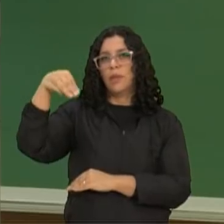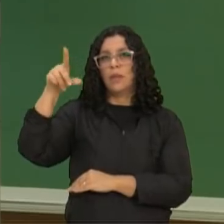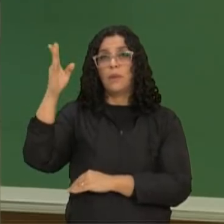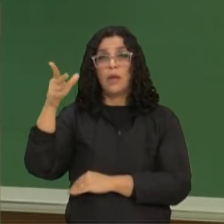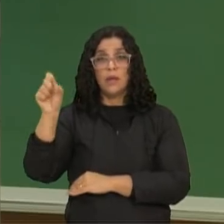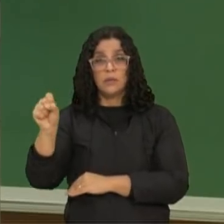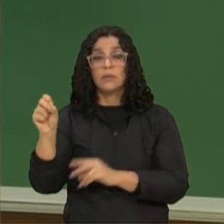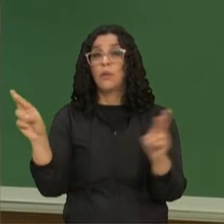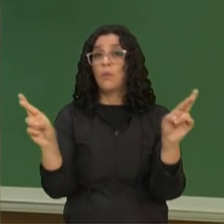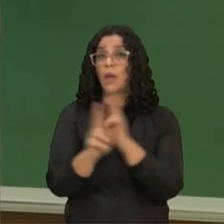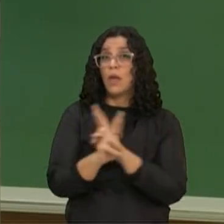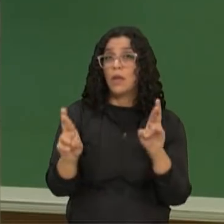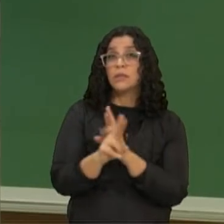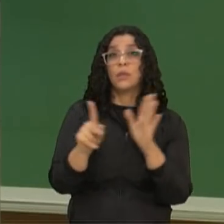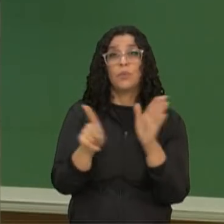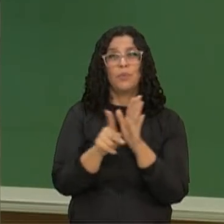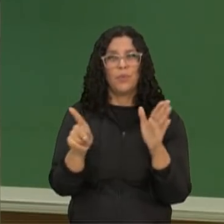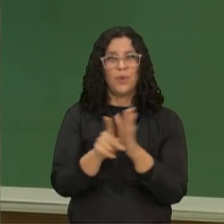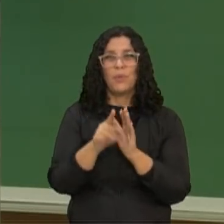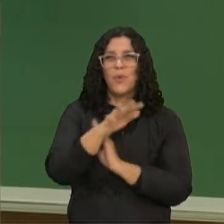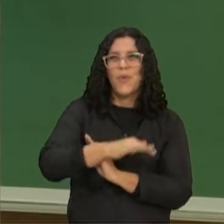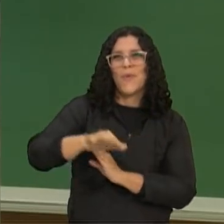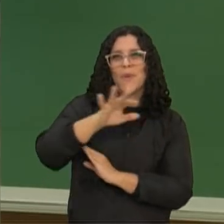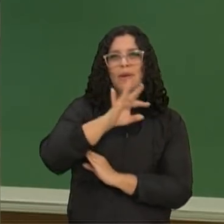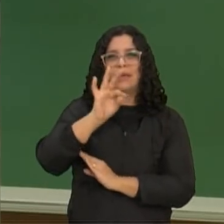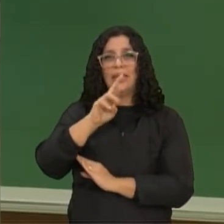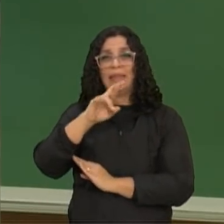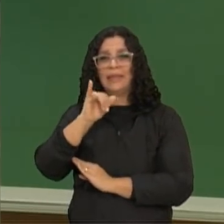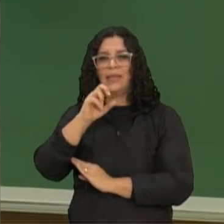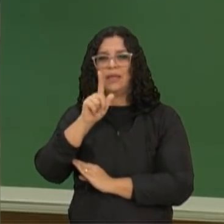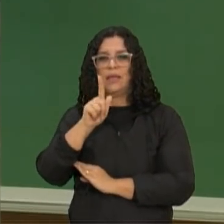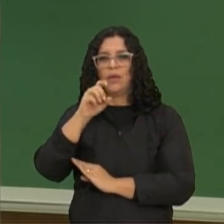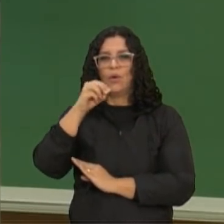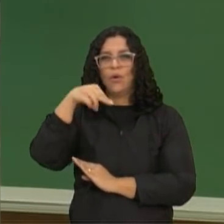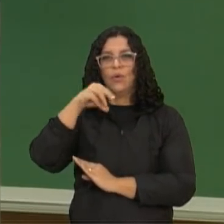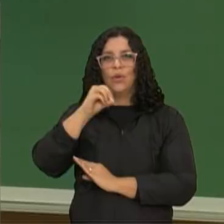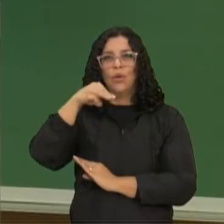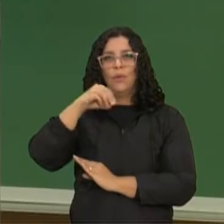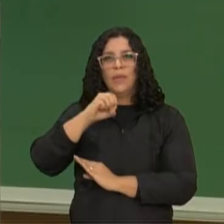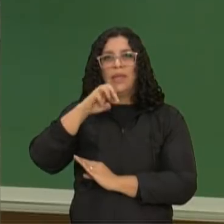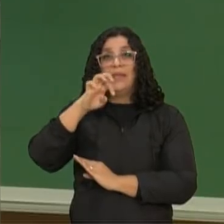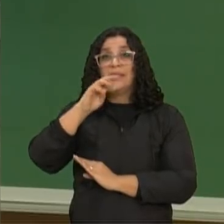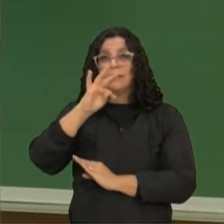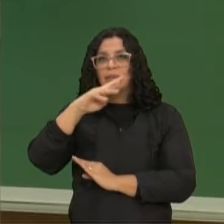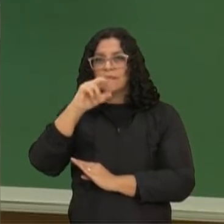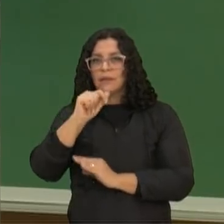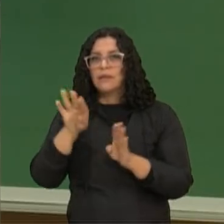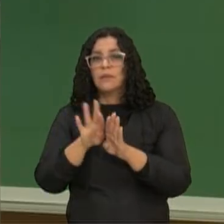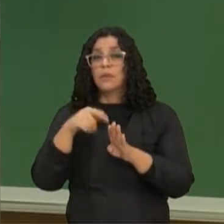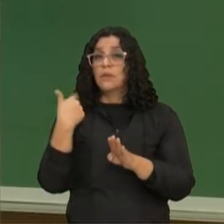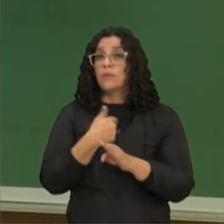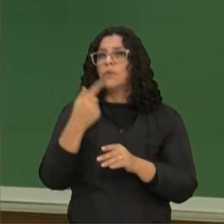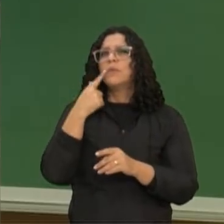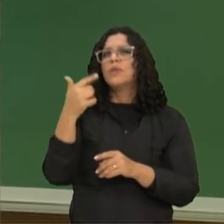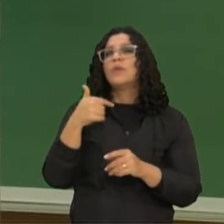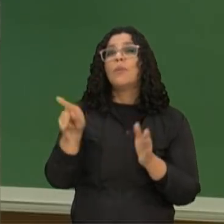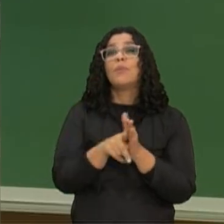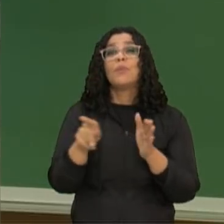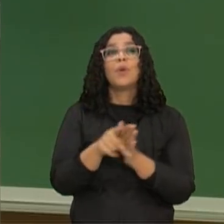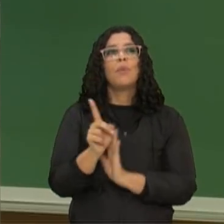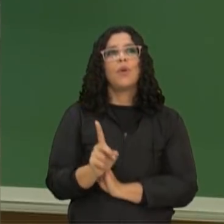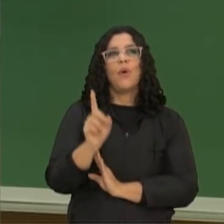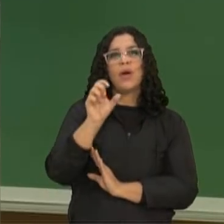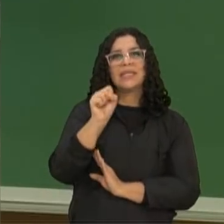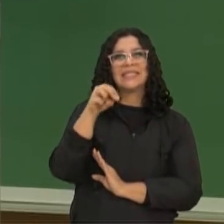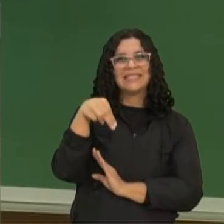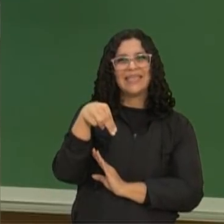Temos aqui uma relação trigonométrica para a gente estar trabalhando, então pegando os ângulos notáveis, mas só vamos considerar o seno, onde o